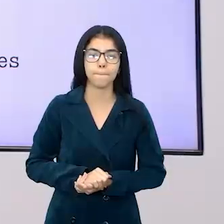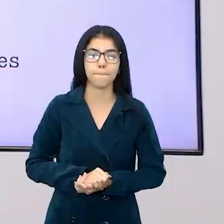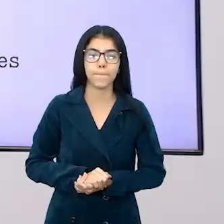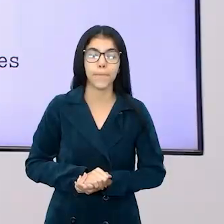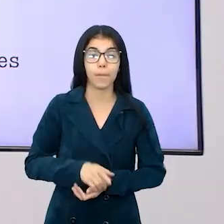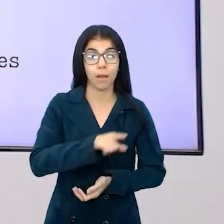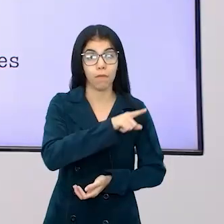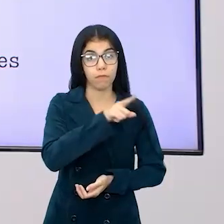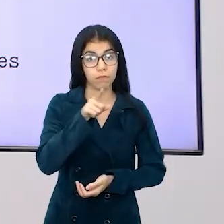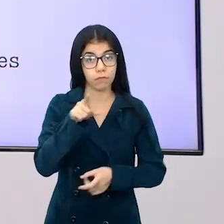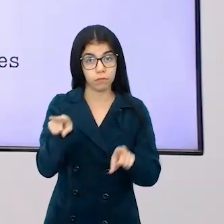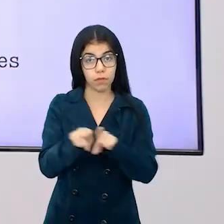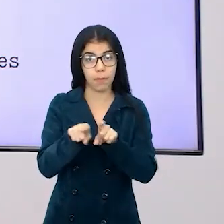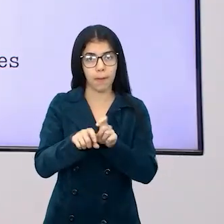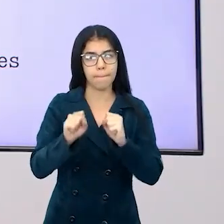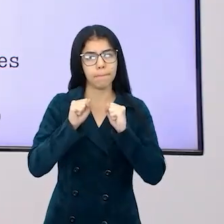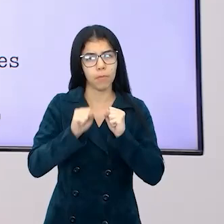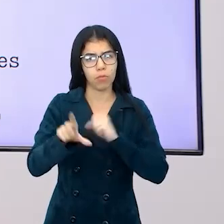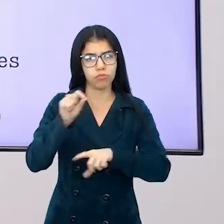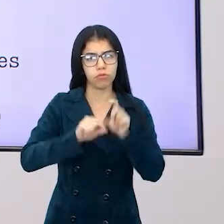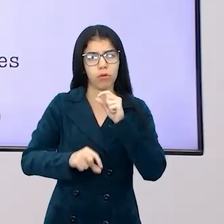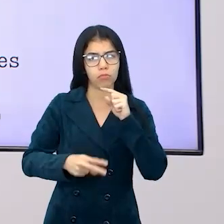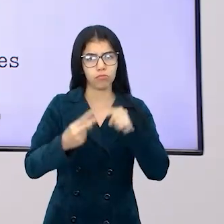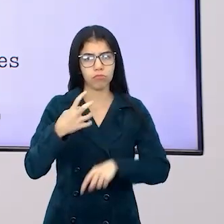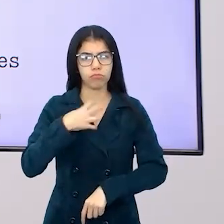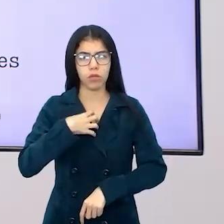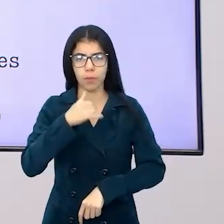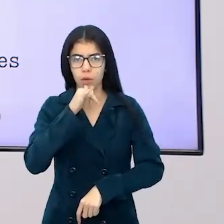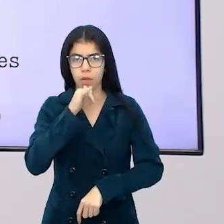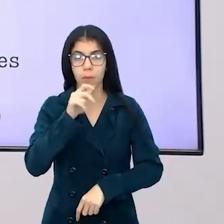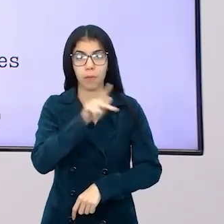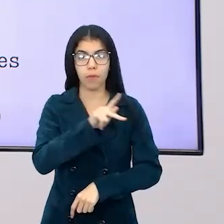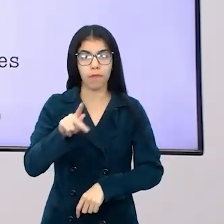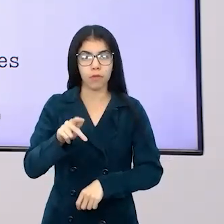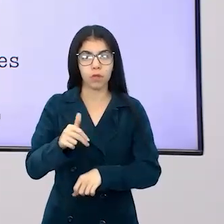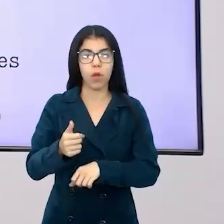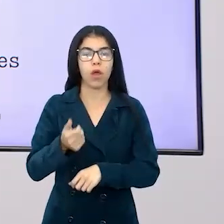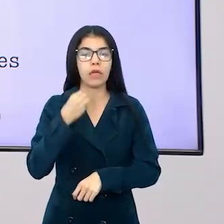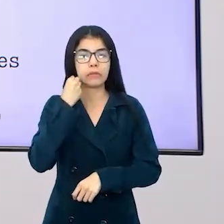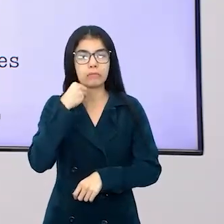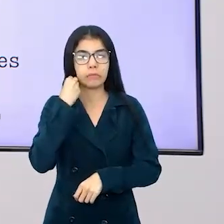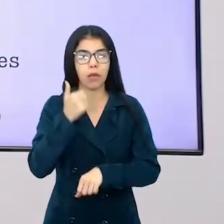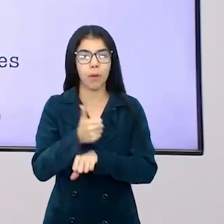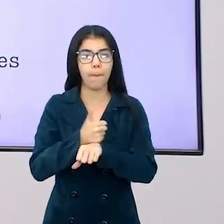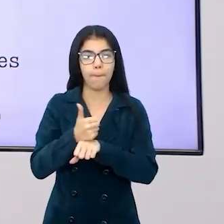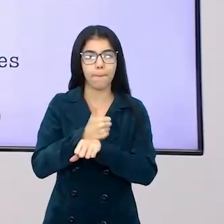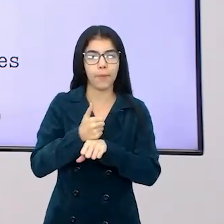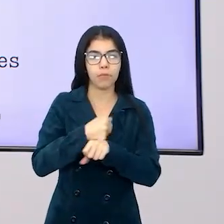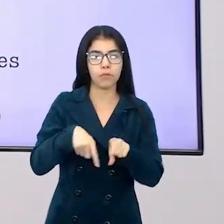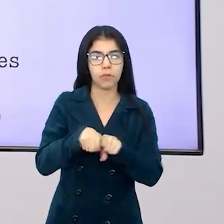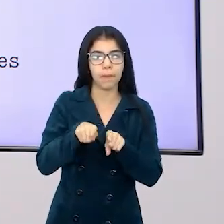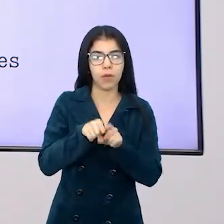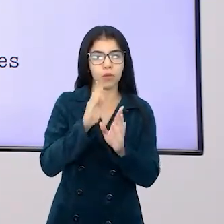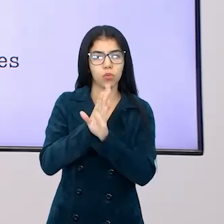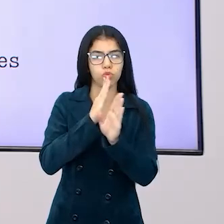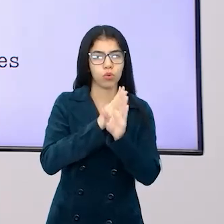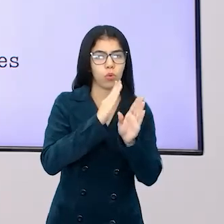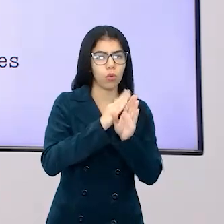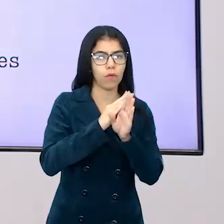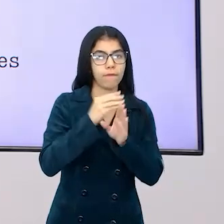Você pode escolher 2 papéis. Os professores experientes que querem ser os facilitadores dos encontros vão